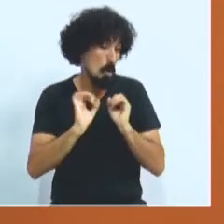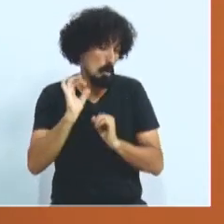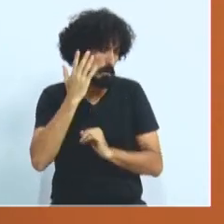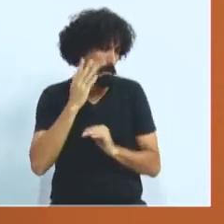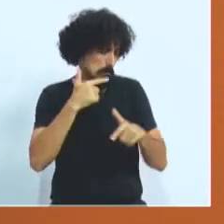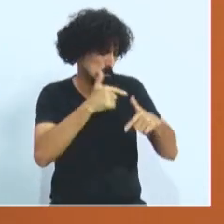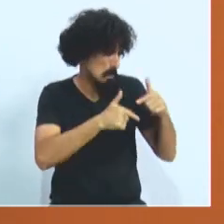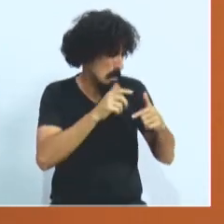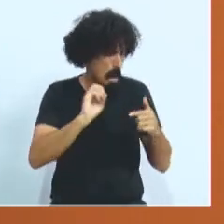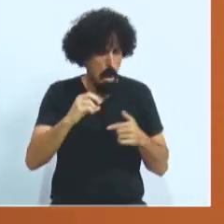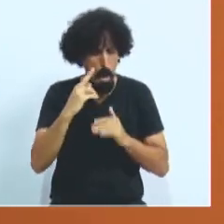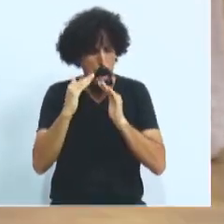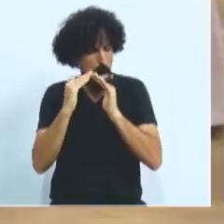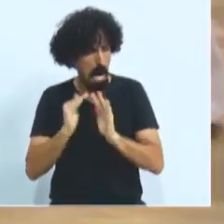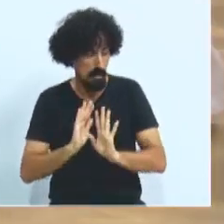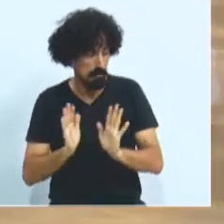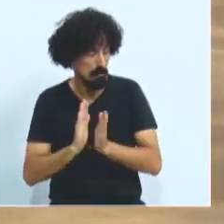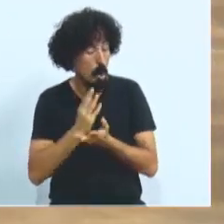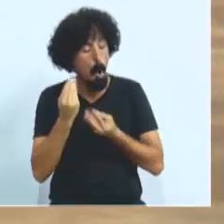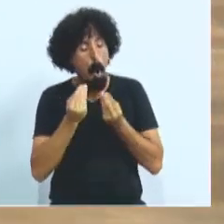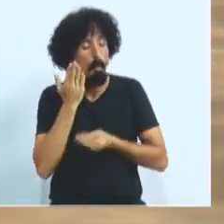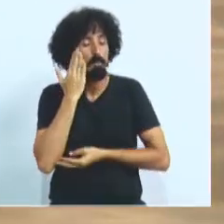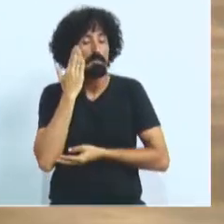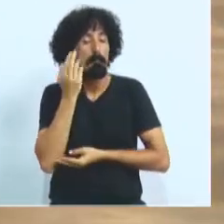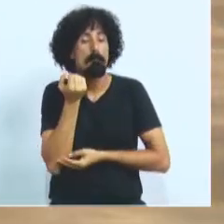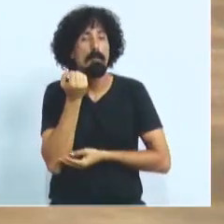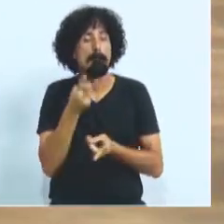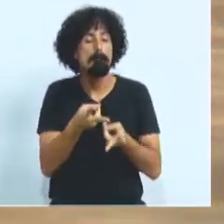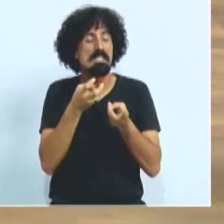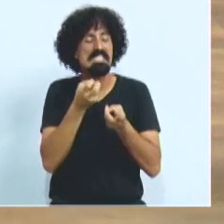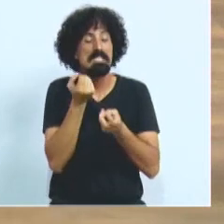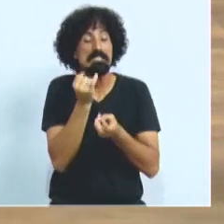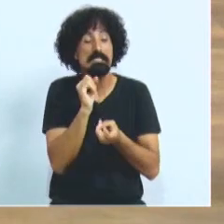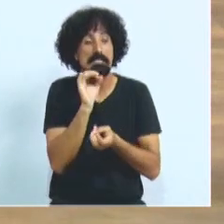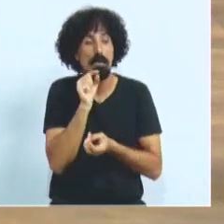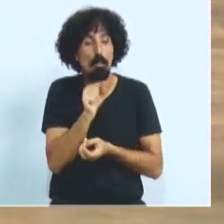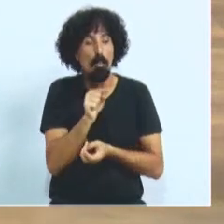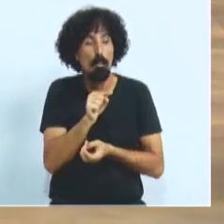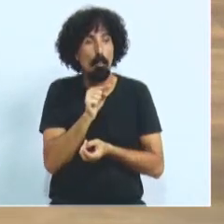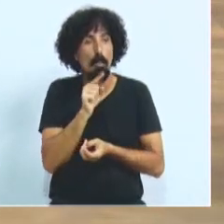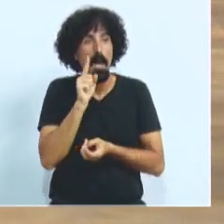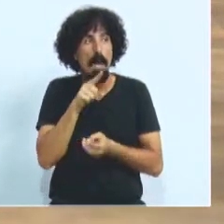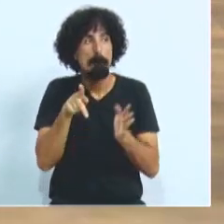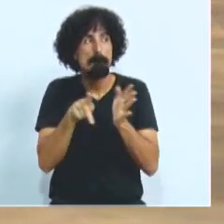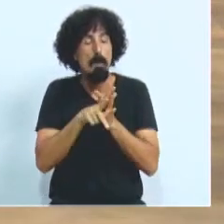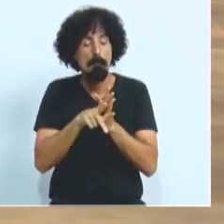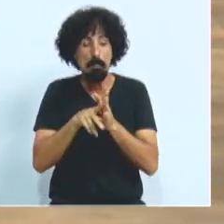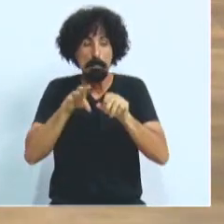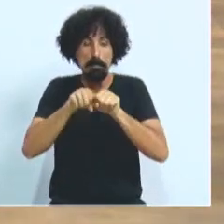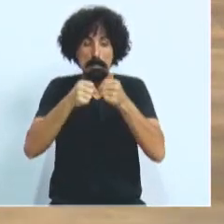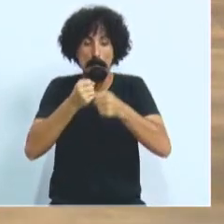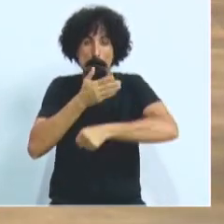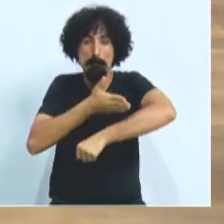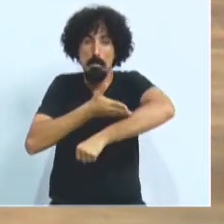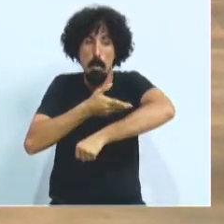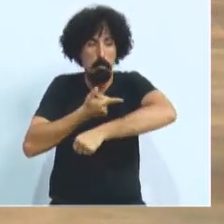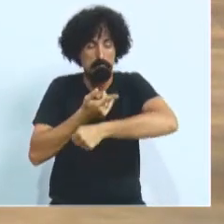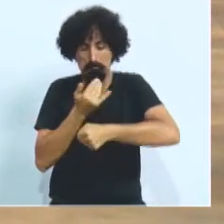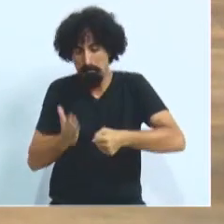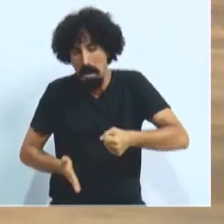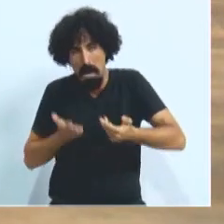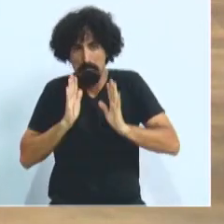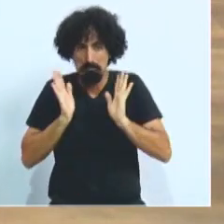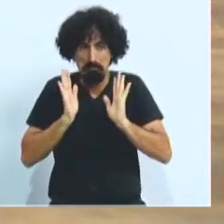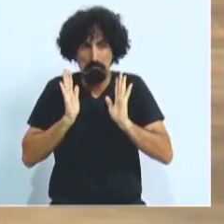trabalho. Como eu vou saber identificar uma possível fratura e o que eu vou fazer ao me deparar com um acidente